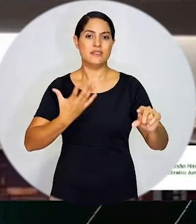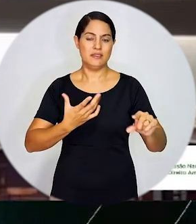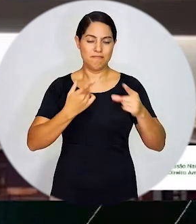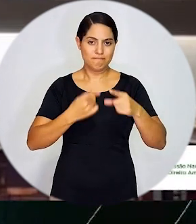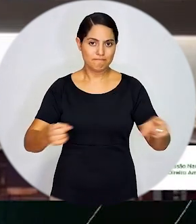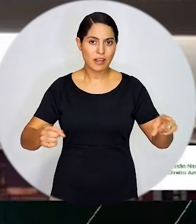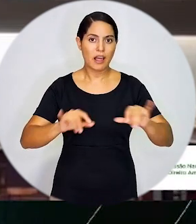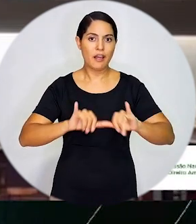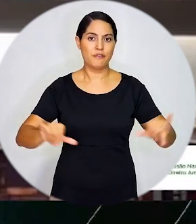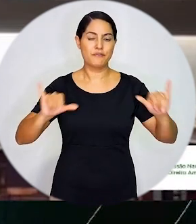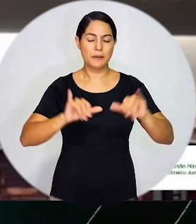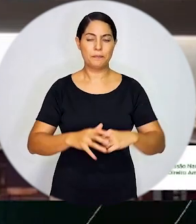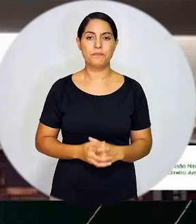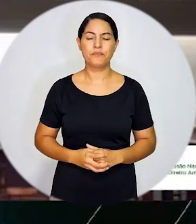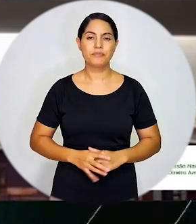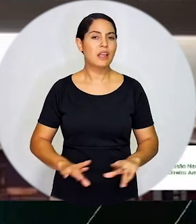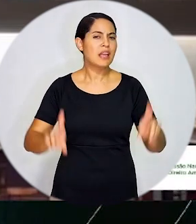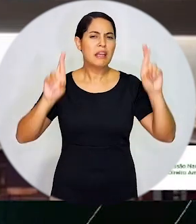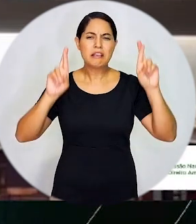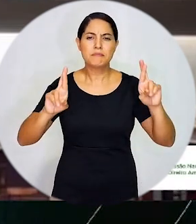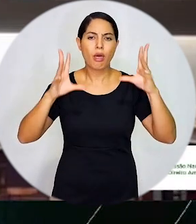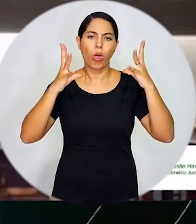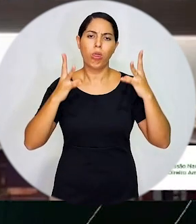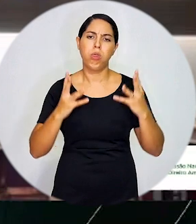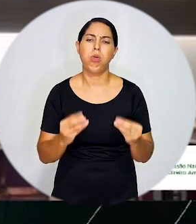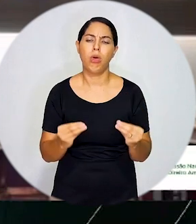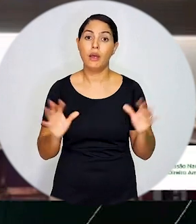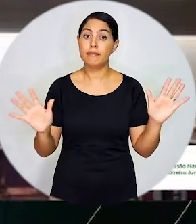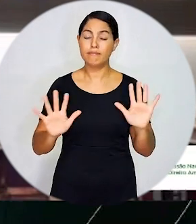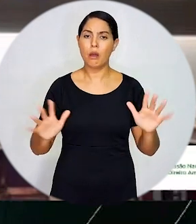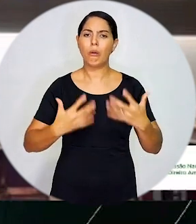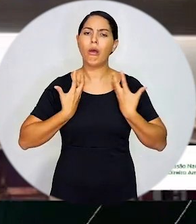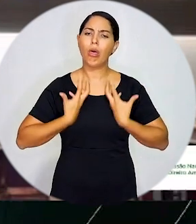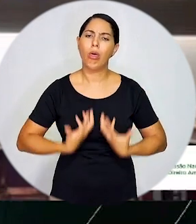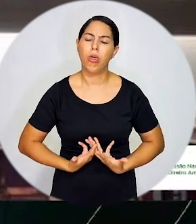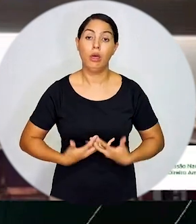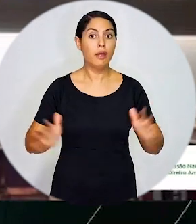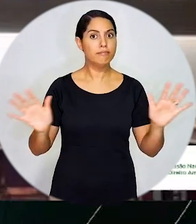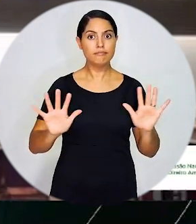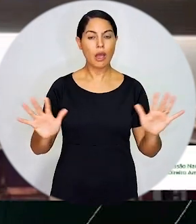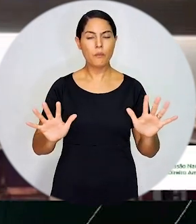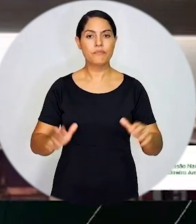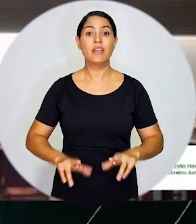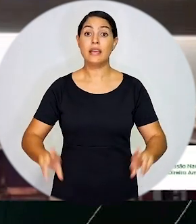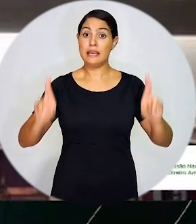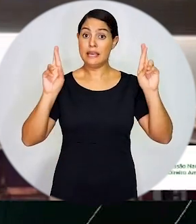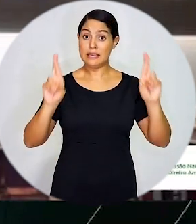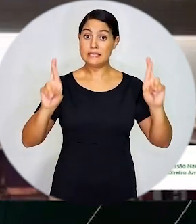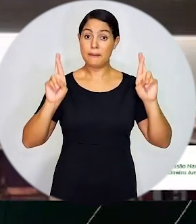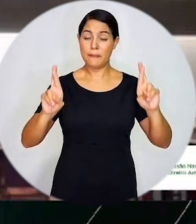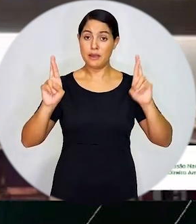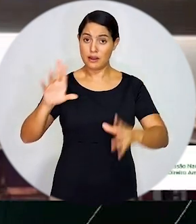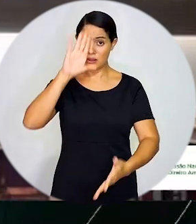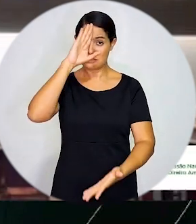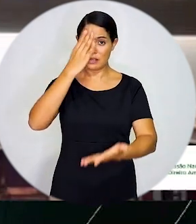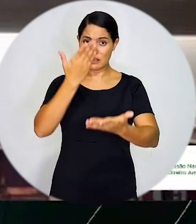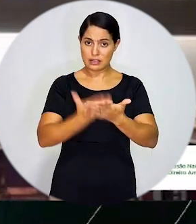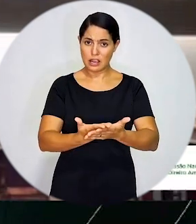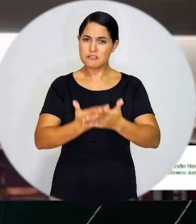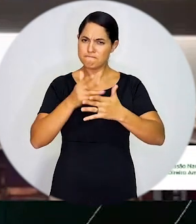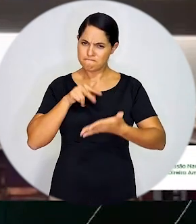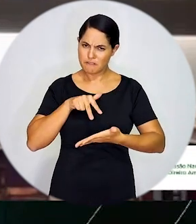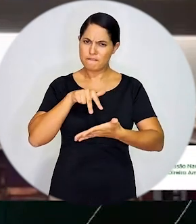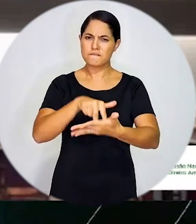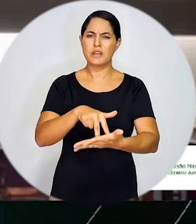Augusto dos Anjos. A esperança não murcha, ela não cansa. Também como ela, não sucumbe à